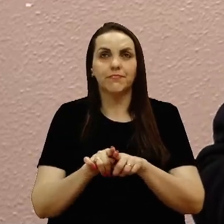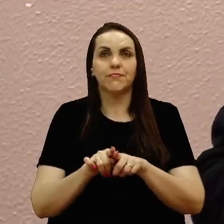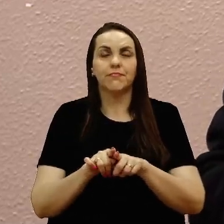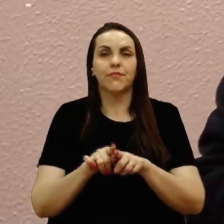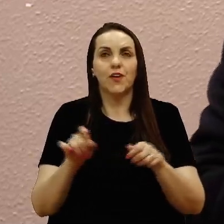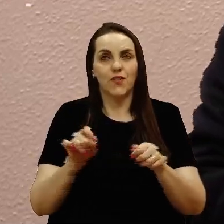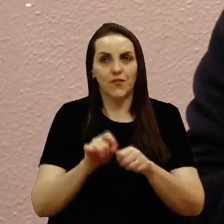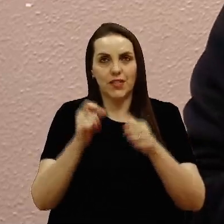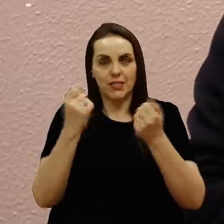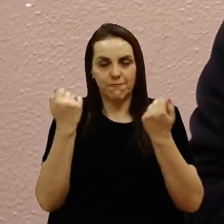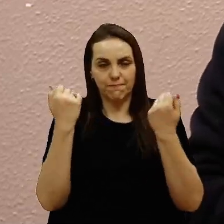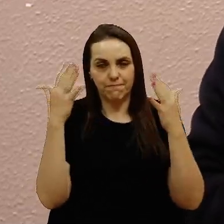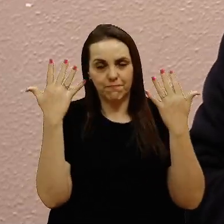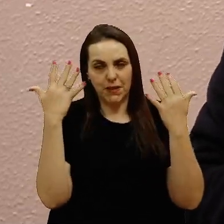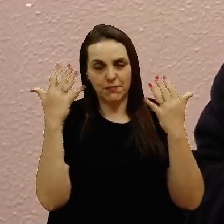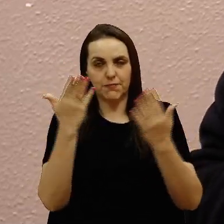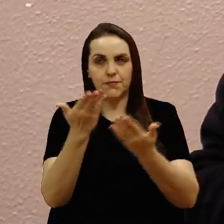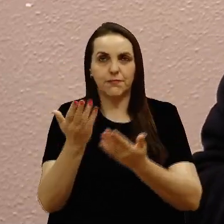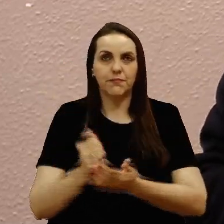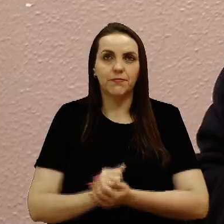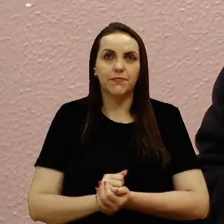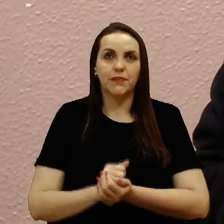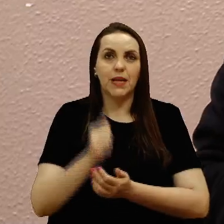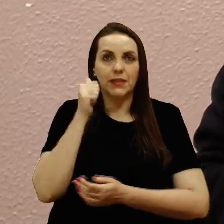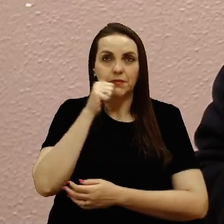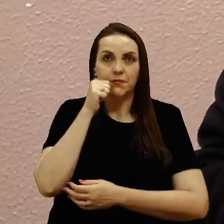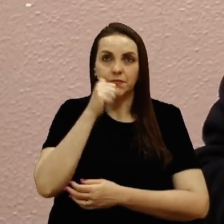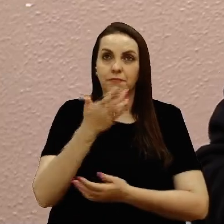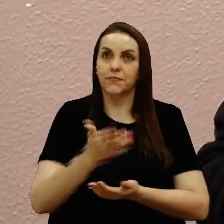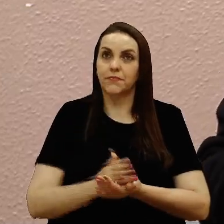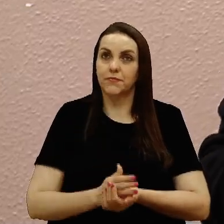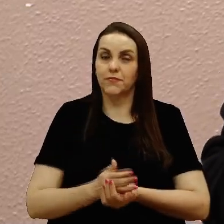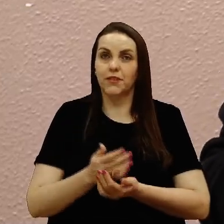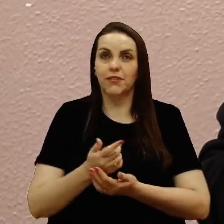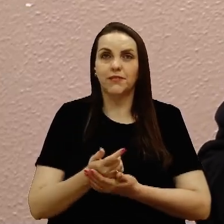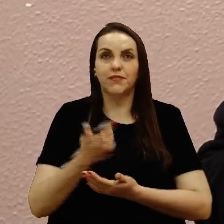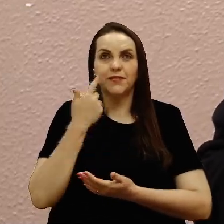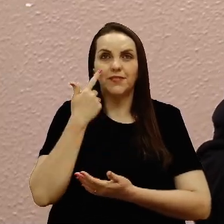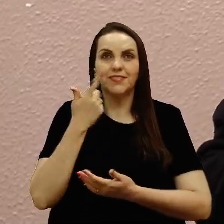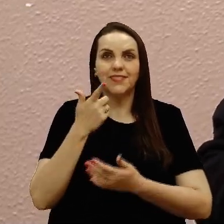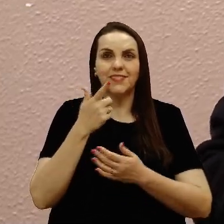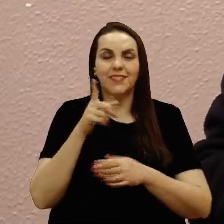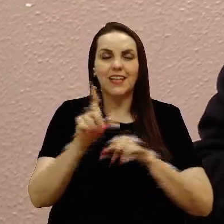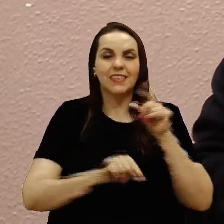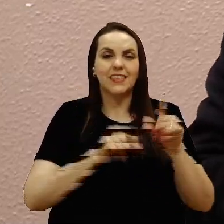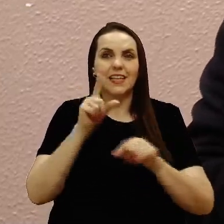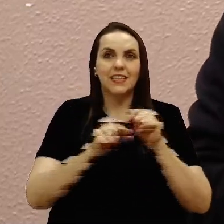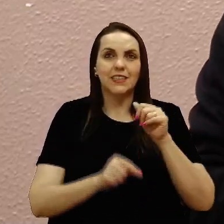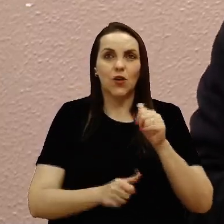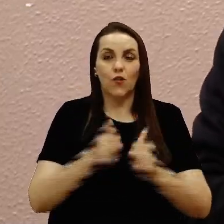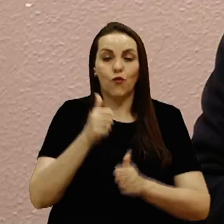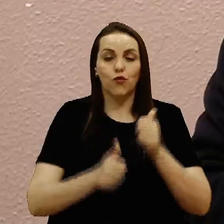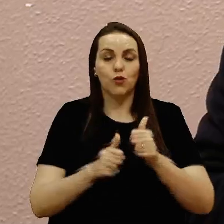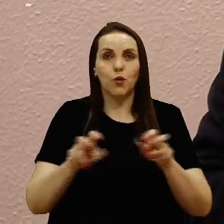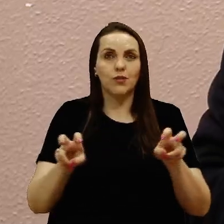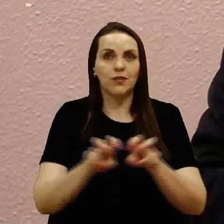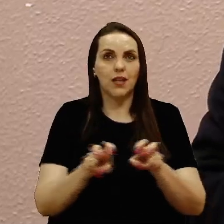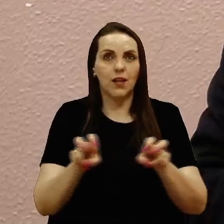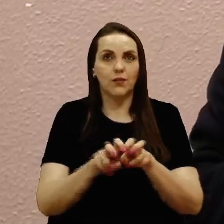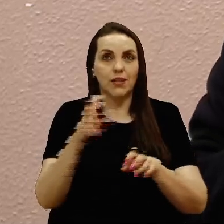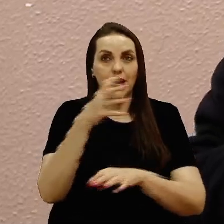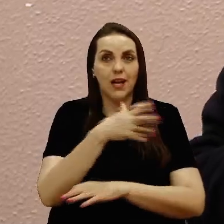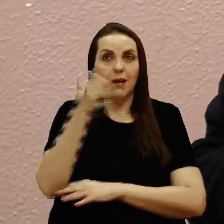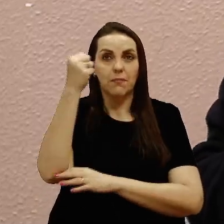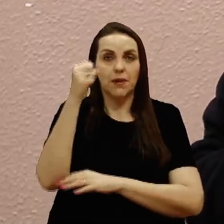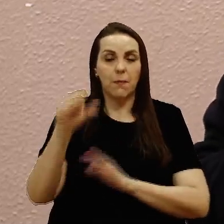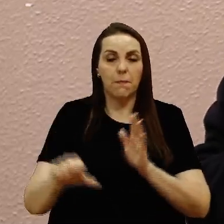congratulação as meninas, as gurias da Seleção Brasileira de Futsal, que foram campeãs do primeiro Mundial